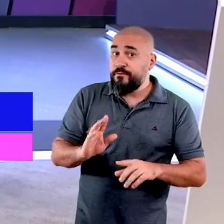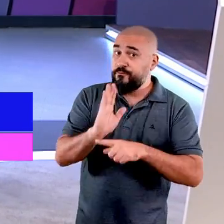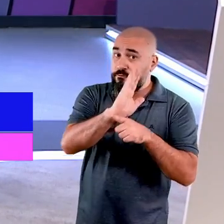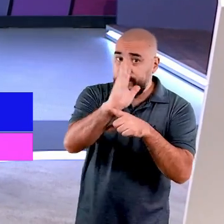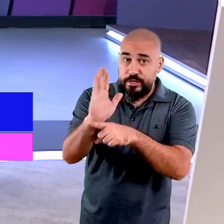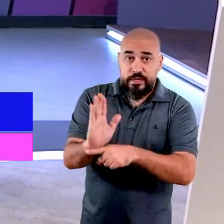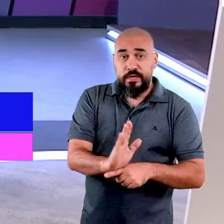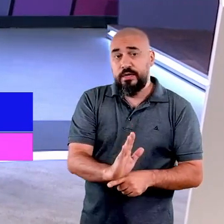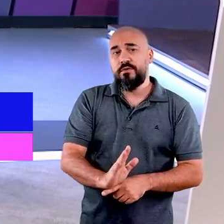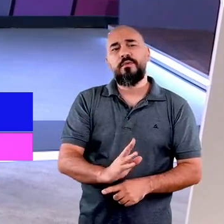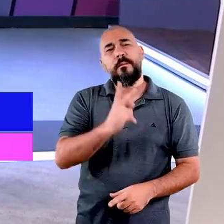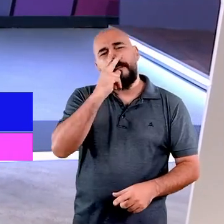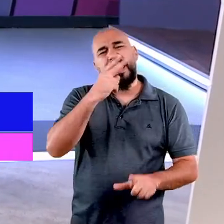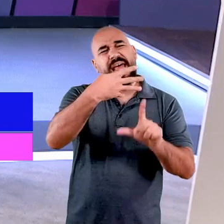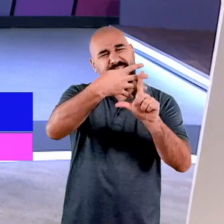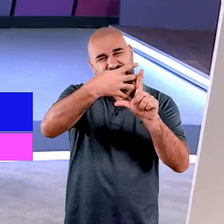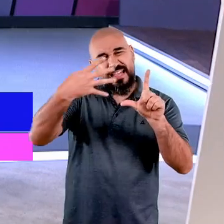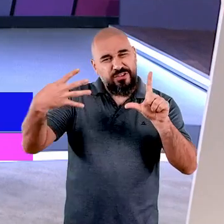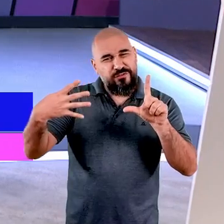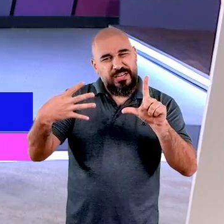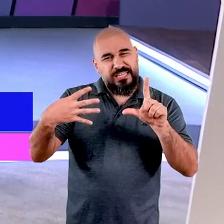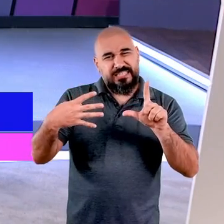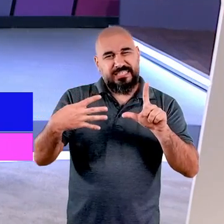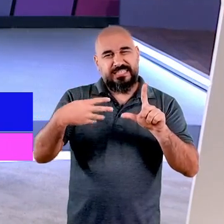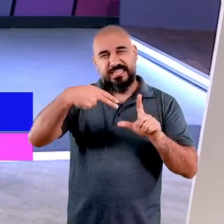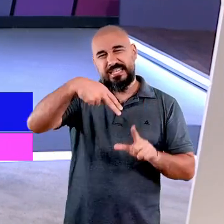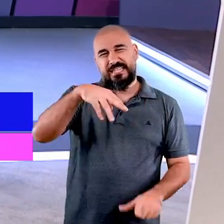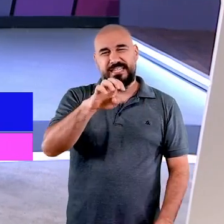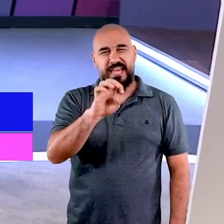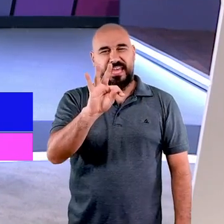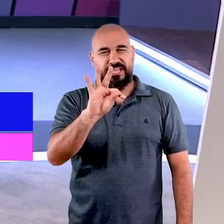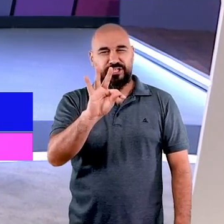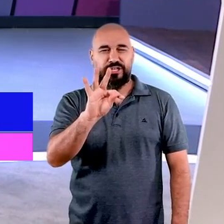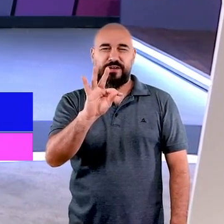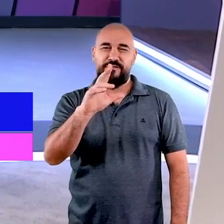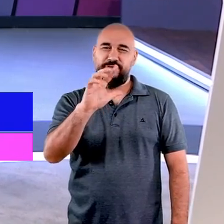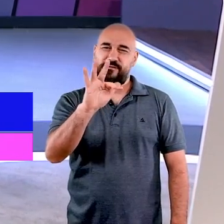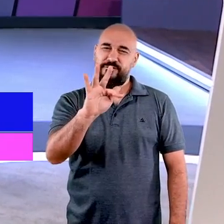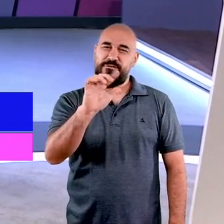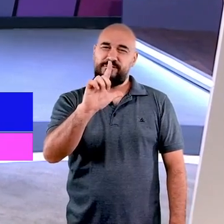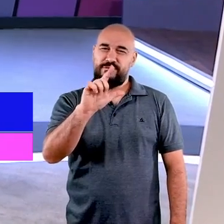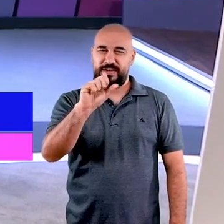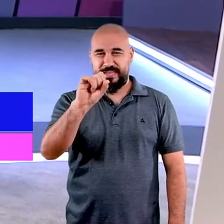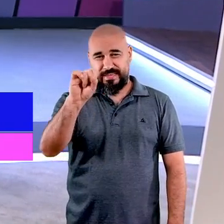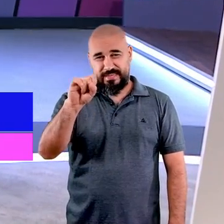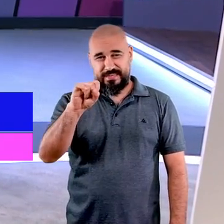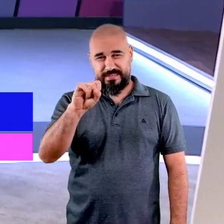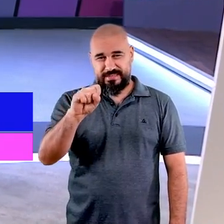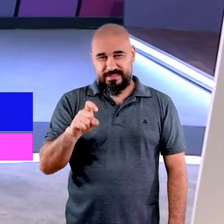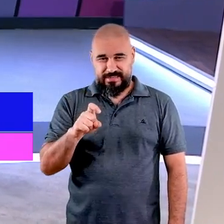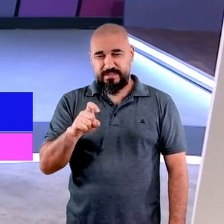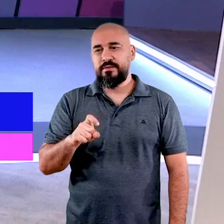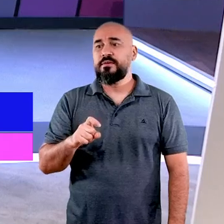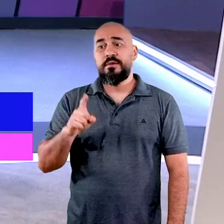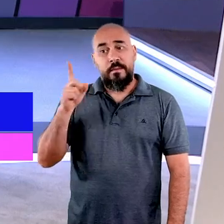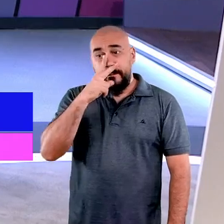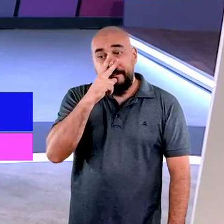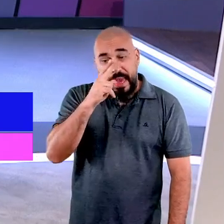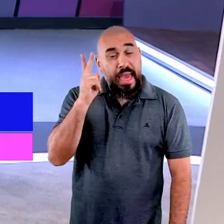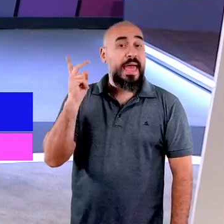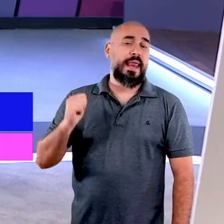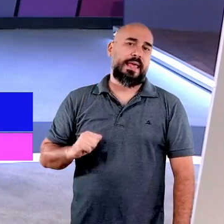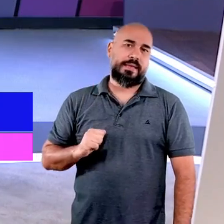no NT Play, você vai ver o que é recente, acabou de chegar, originais NT Play,